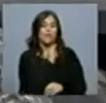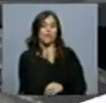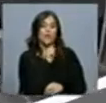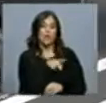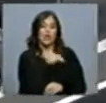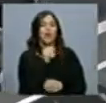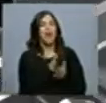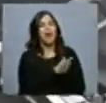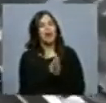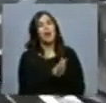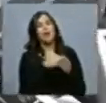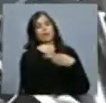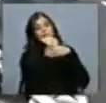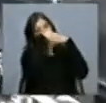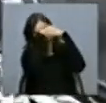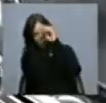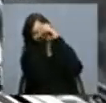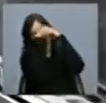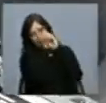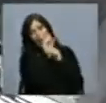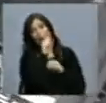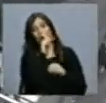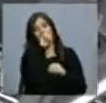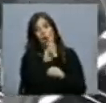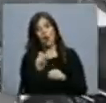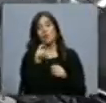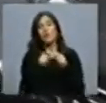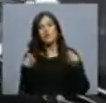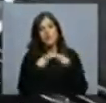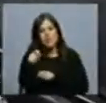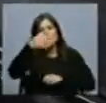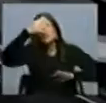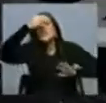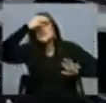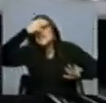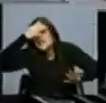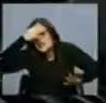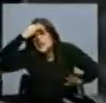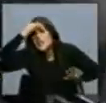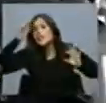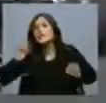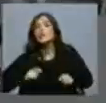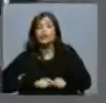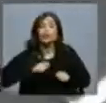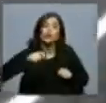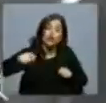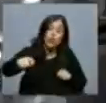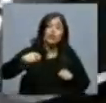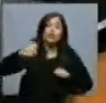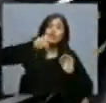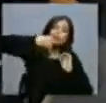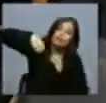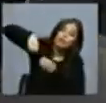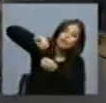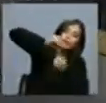o poder do Gaia, que, sobretudo, consegue medir com enorme precisão a distância e a órbita de